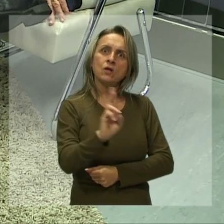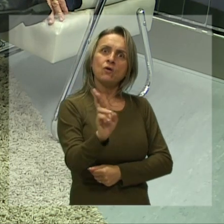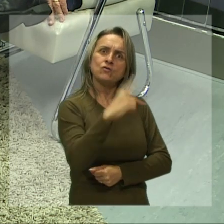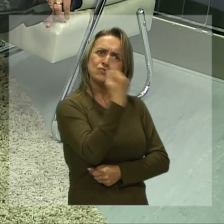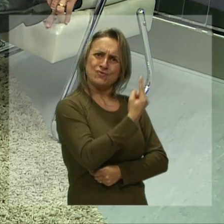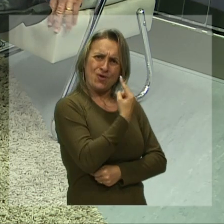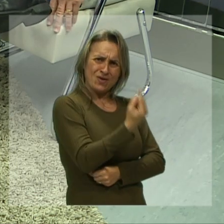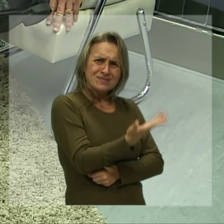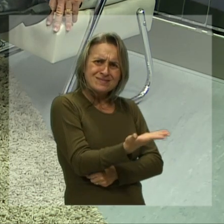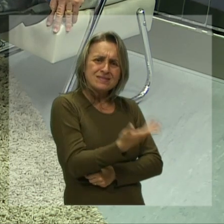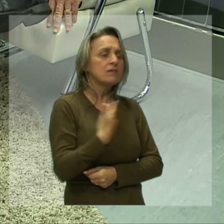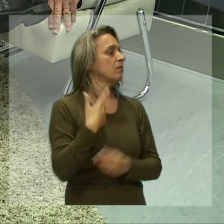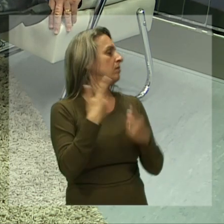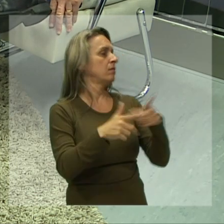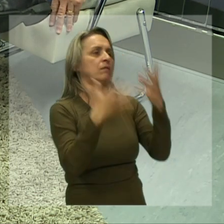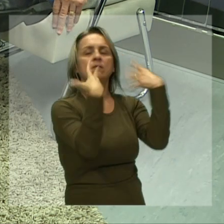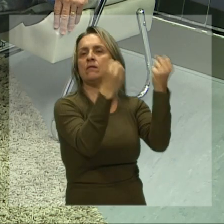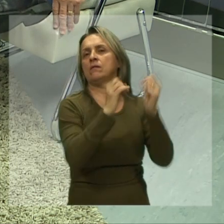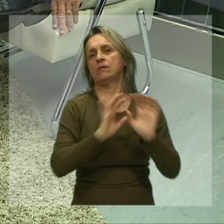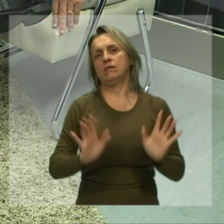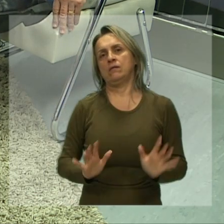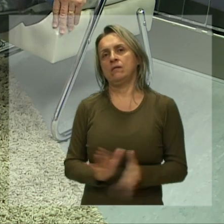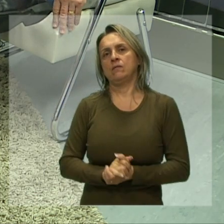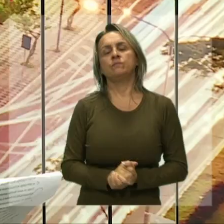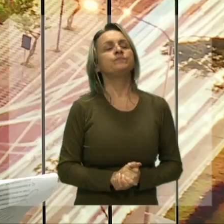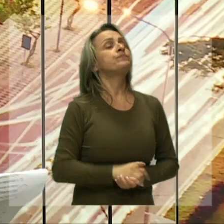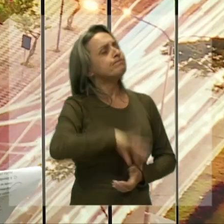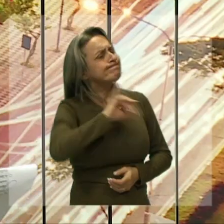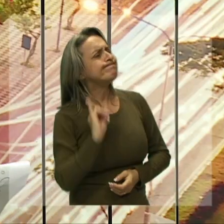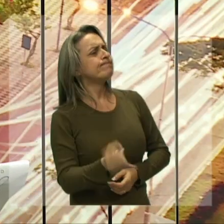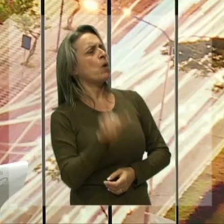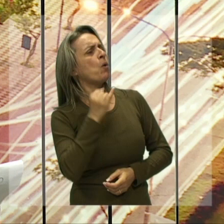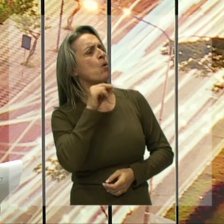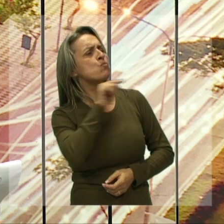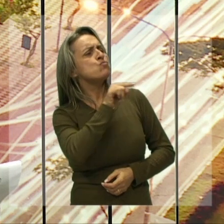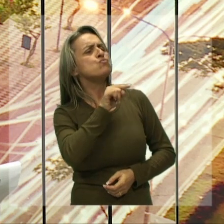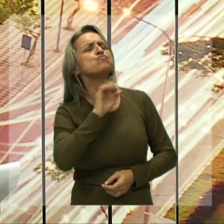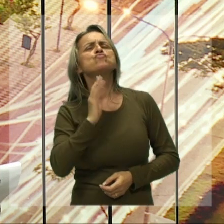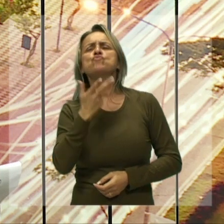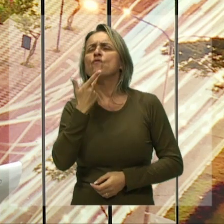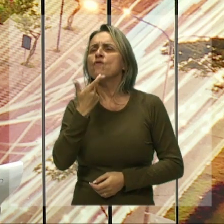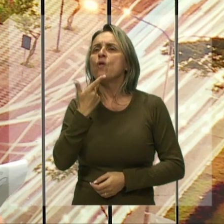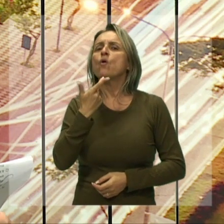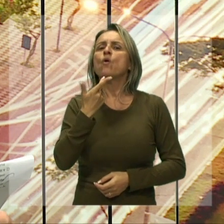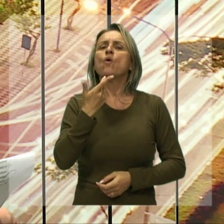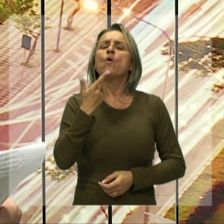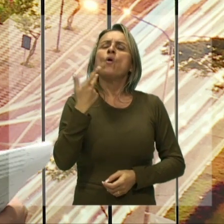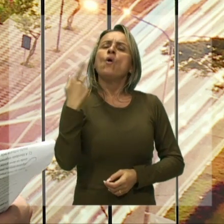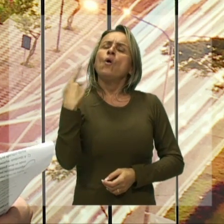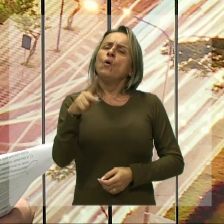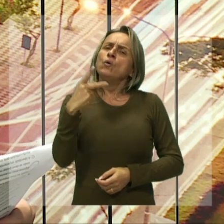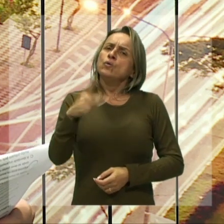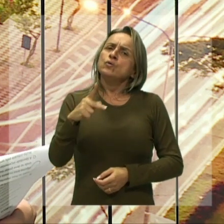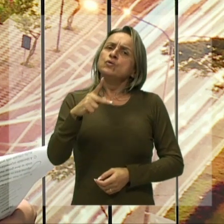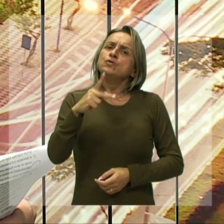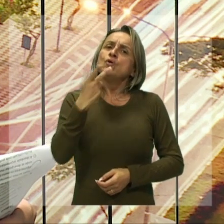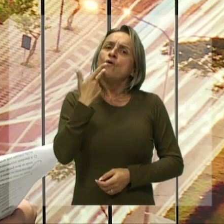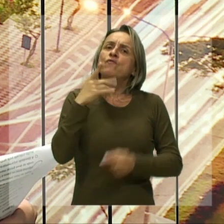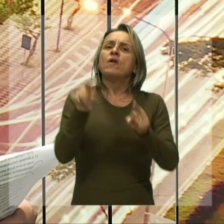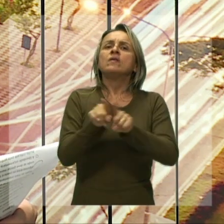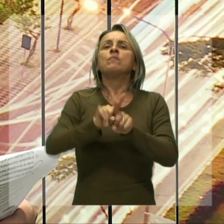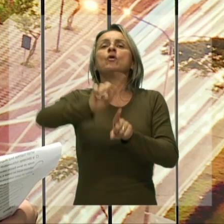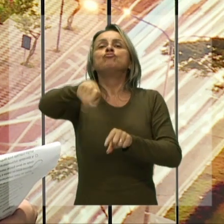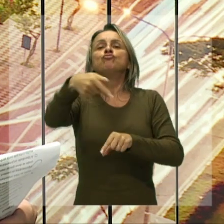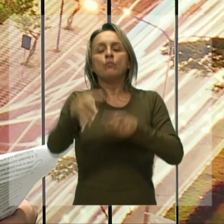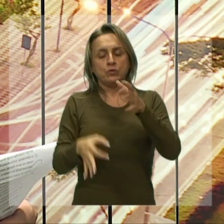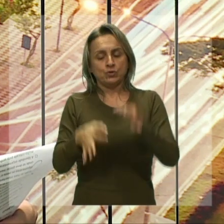Vereador, o senhor também, então, aproveitando que o senhor já tocou no assunto, né, O senhor tem acompanhado e se manifestado sobre o julgamento